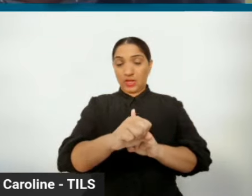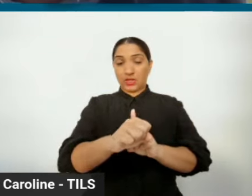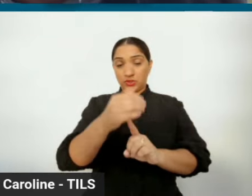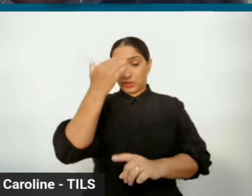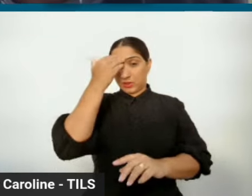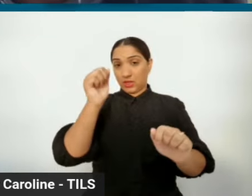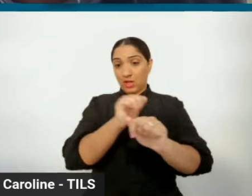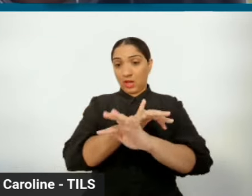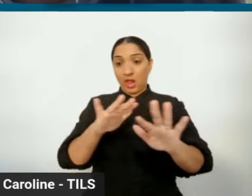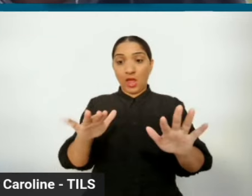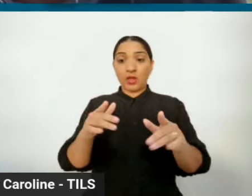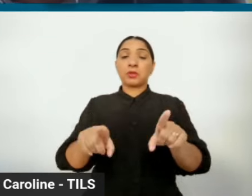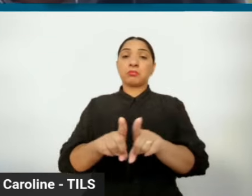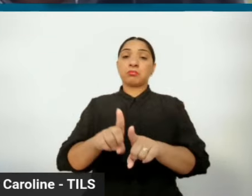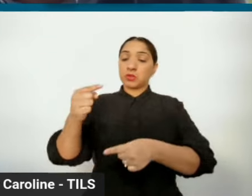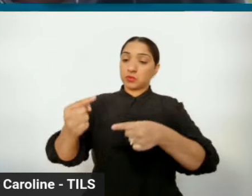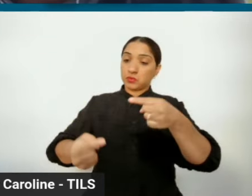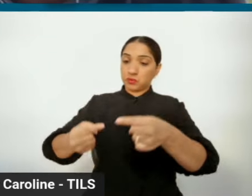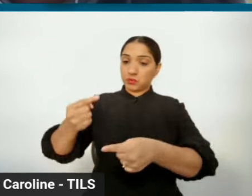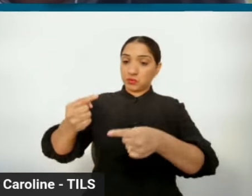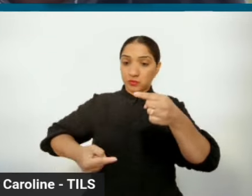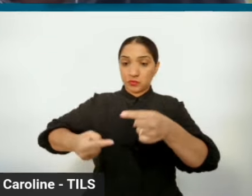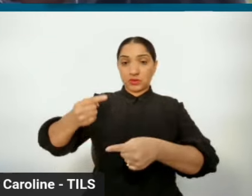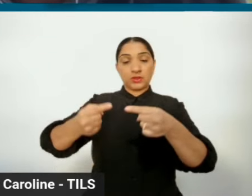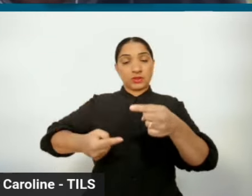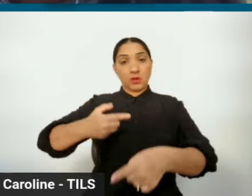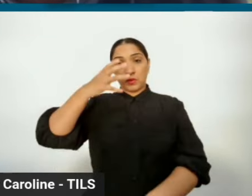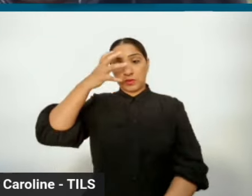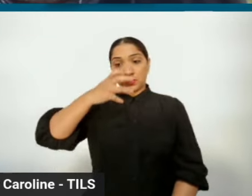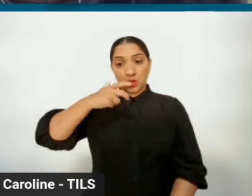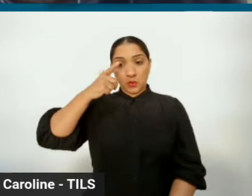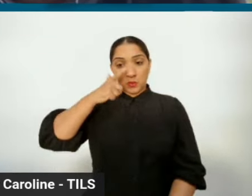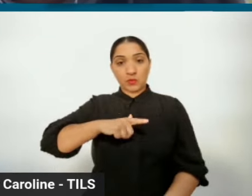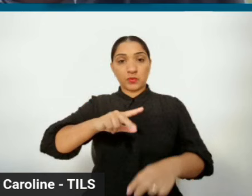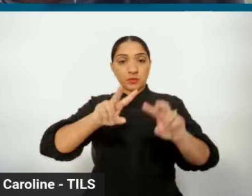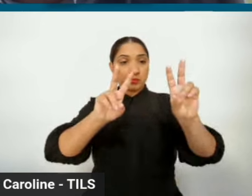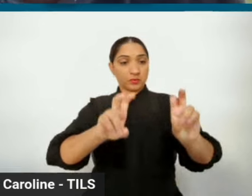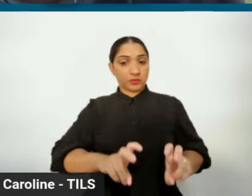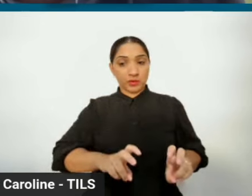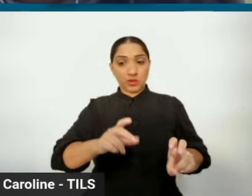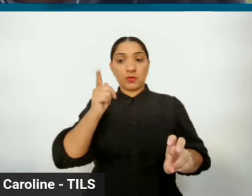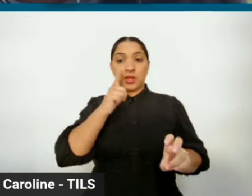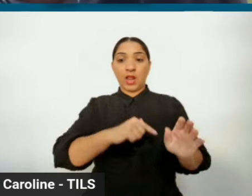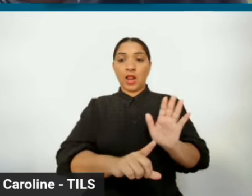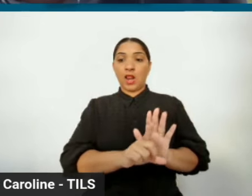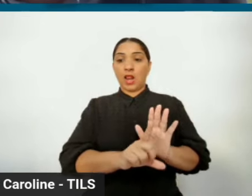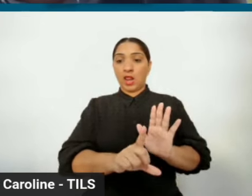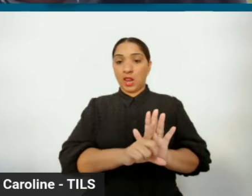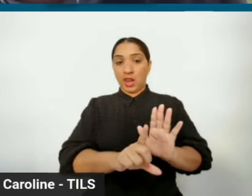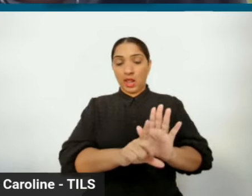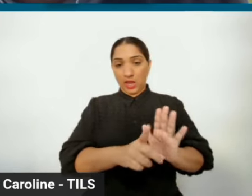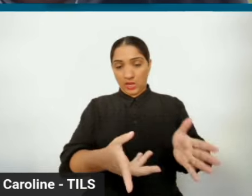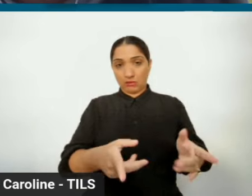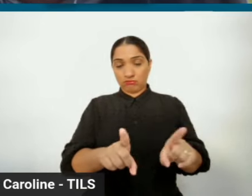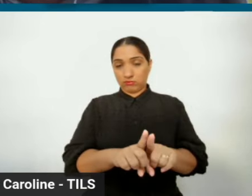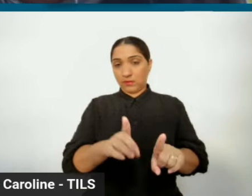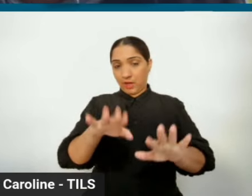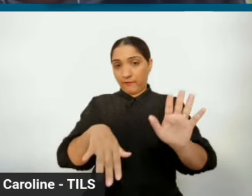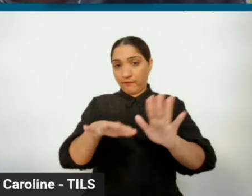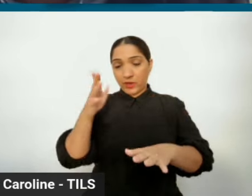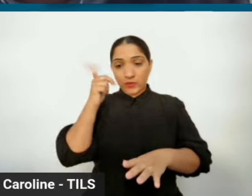na discussão de qualquer medida, de qualquer projeto de lei que, porventura, ameace a lei de cotas. Nós